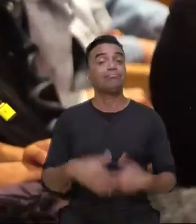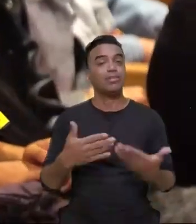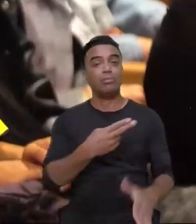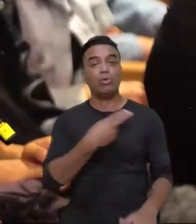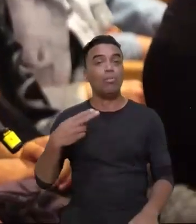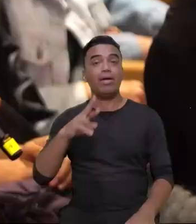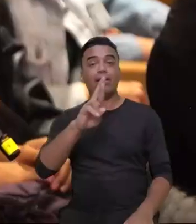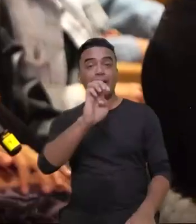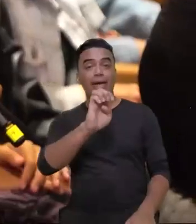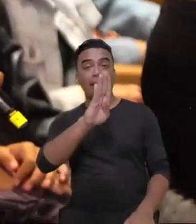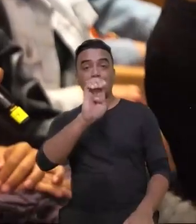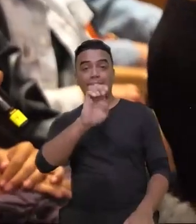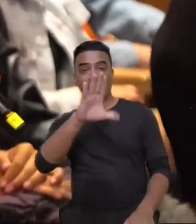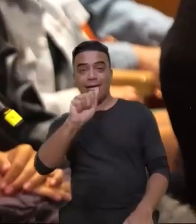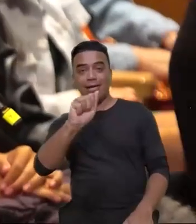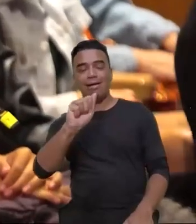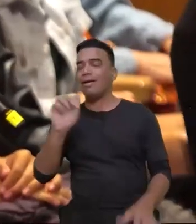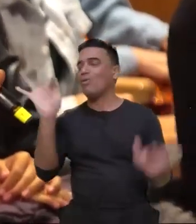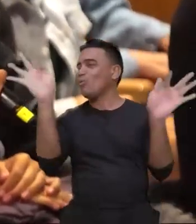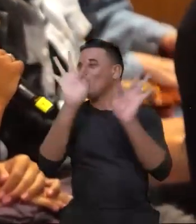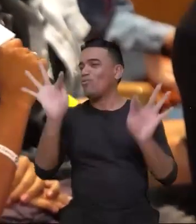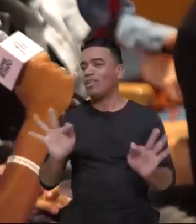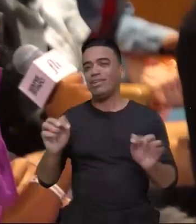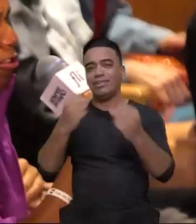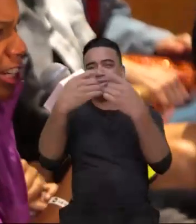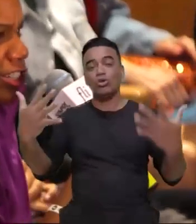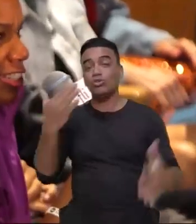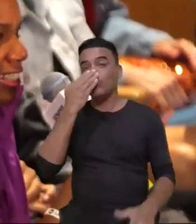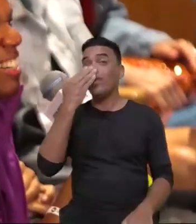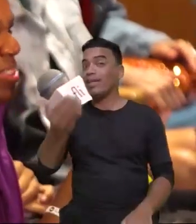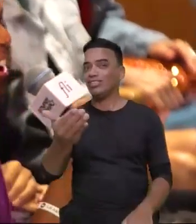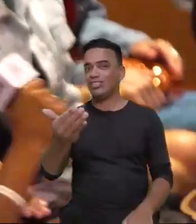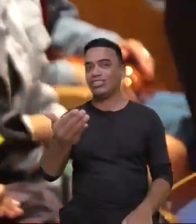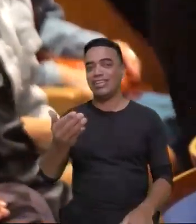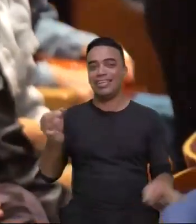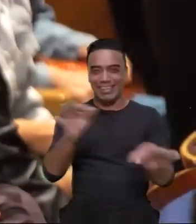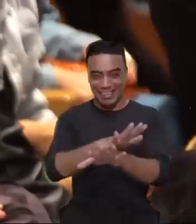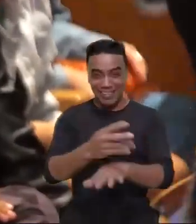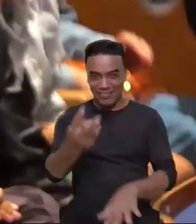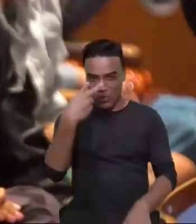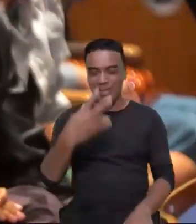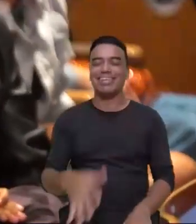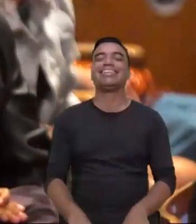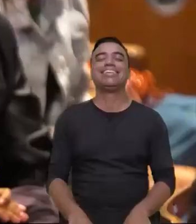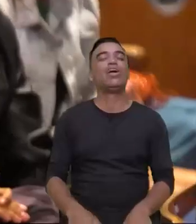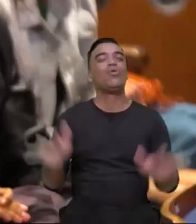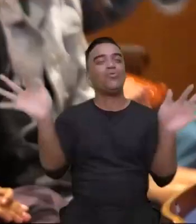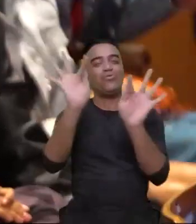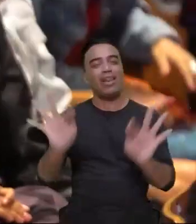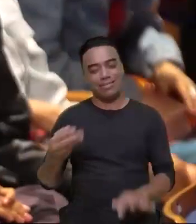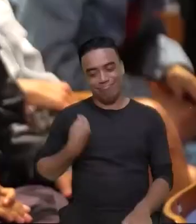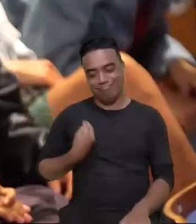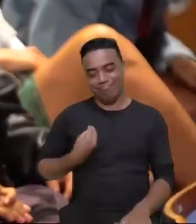Então, meu nome é Rebeca, estou muito feliz de estar aqui, estou aqui na sua frente. Pronto. Estou muito feliz de